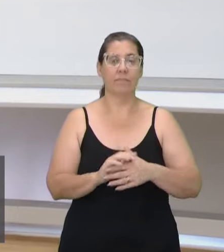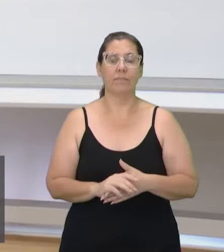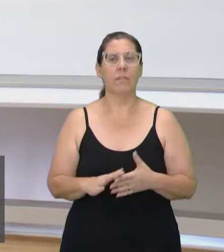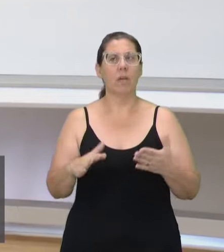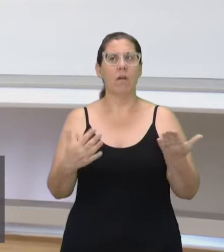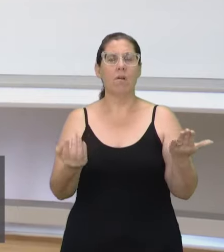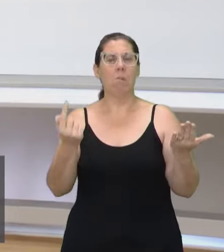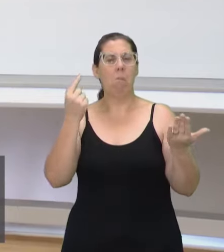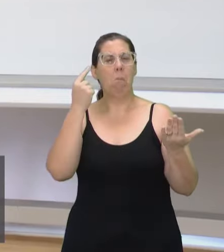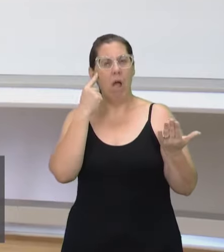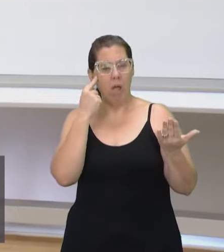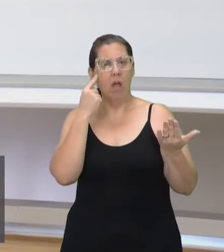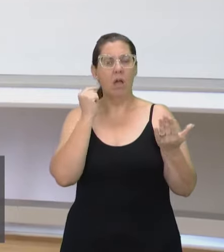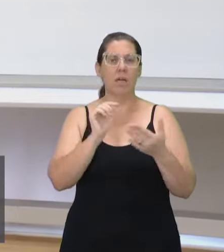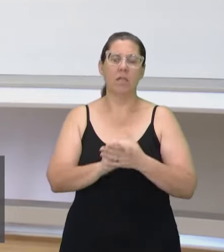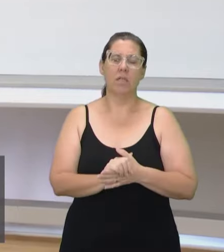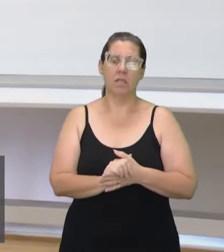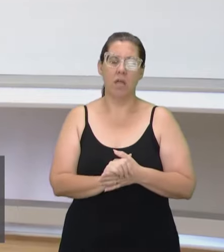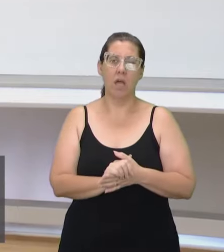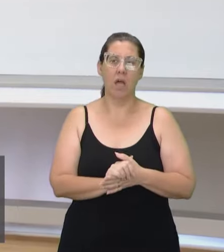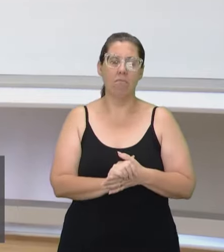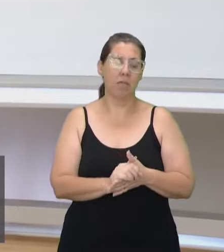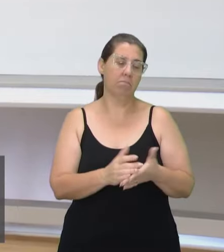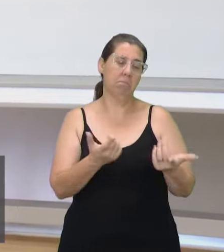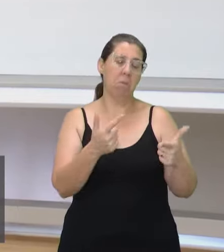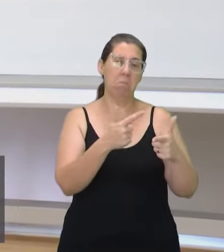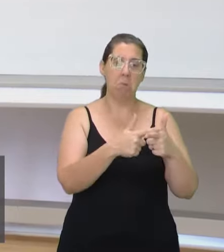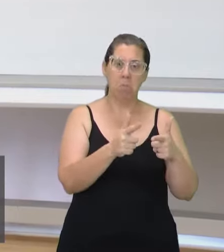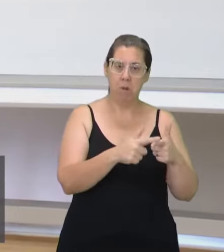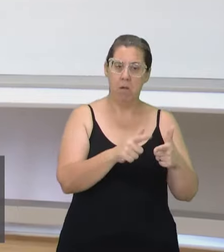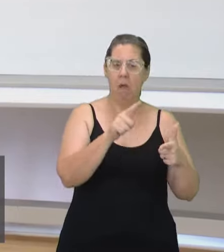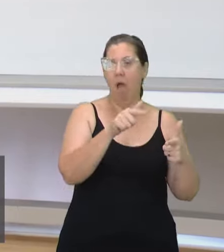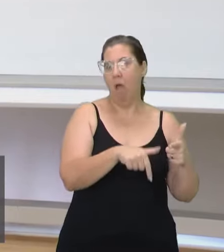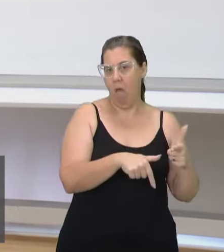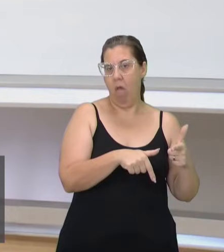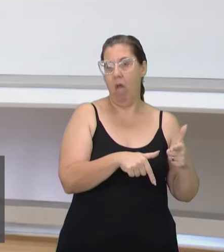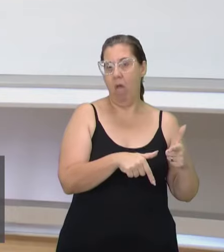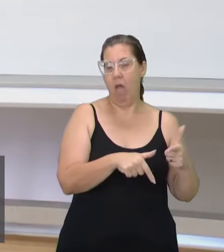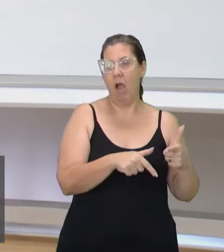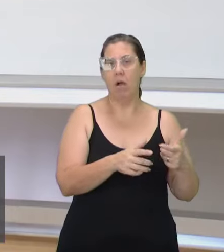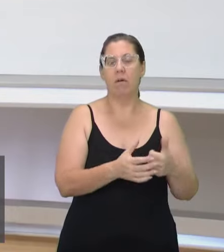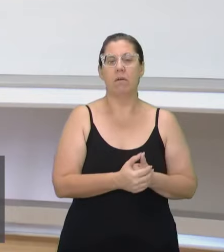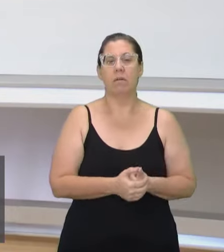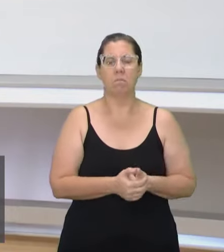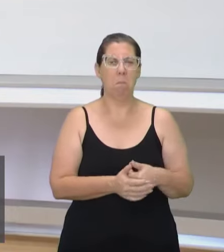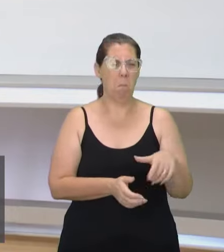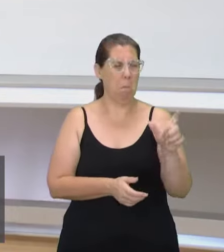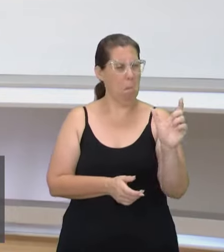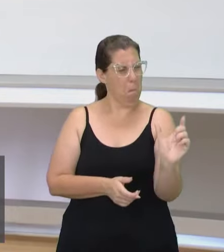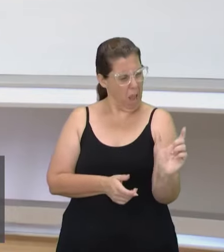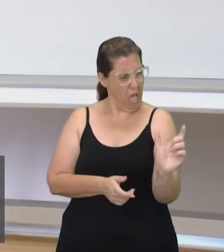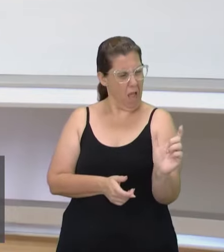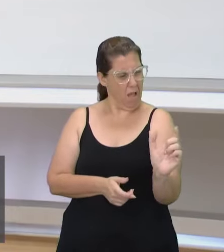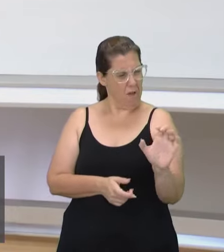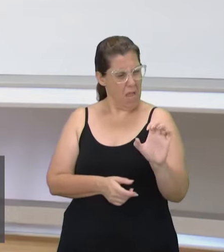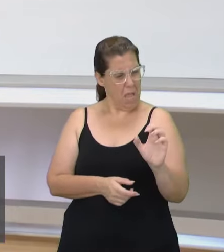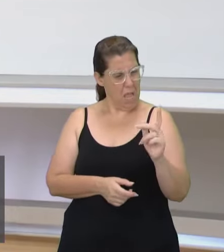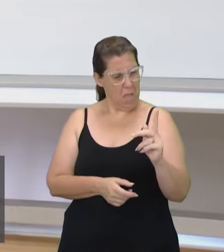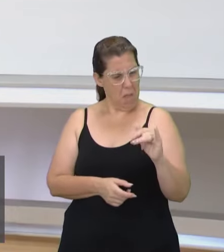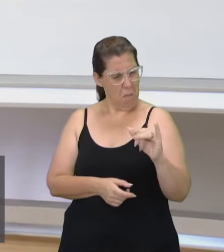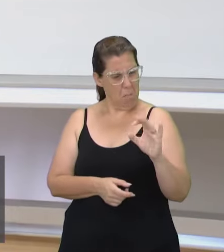vamos dizer assim, uma parte da dimensão do problema é essa dimensão epistemológica, né? Uma palavra estranha para